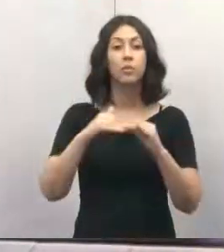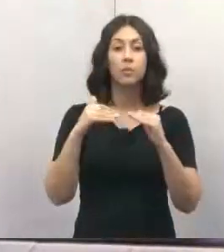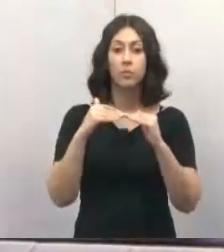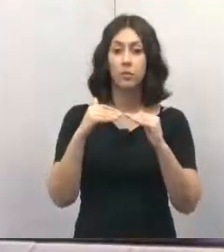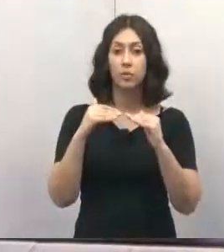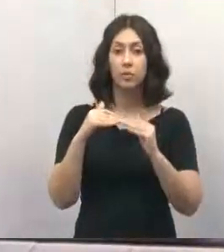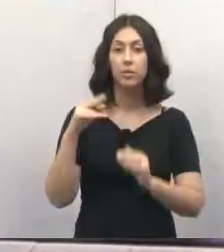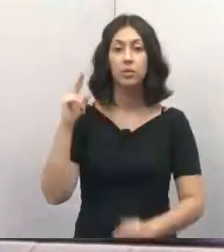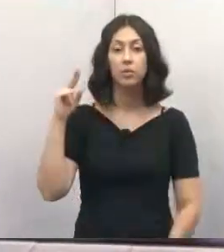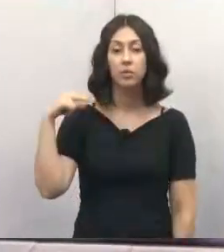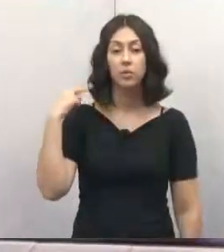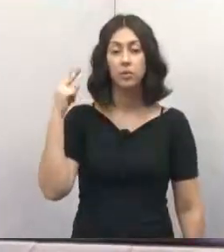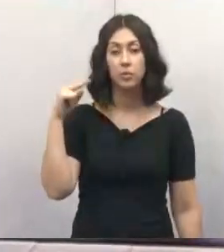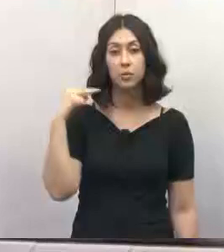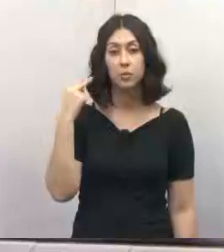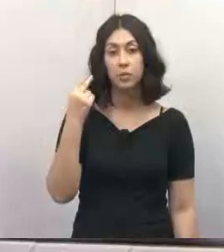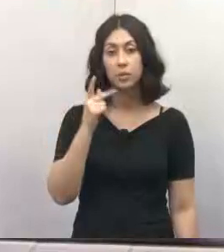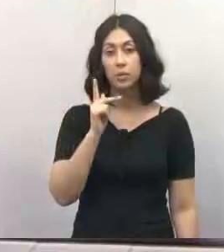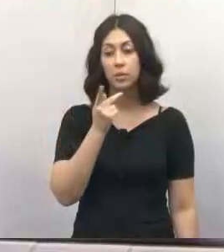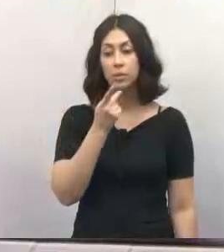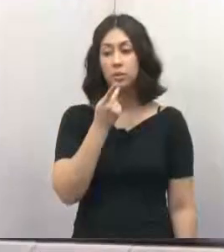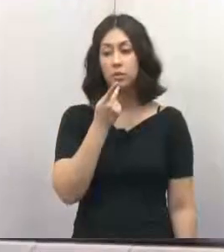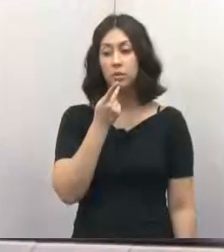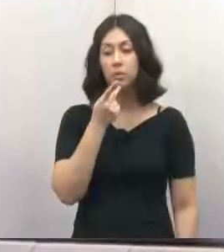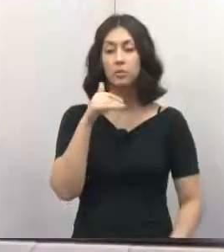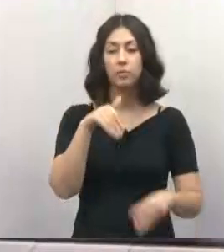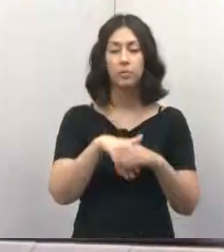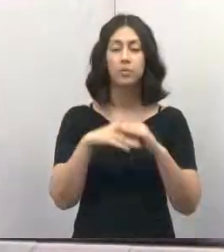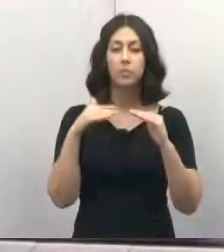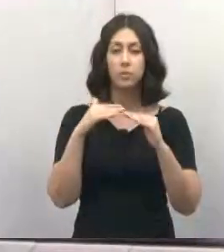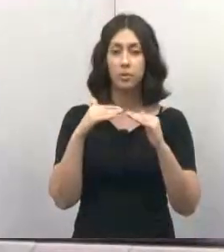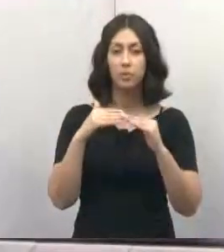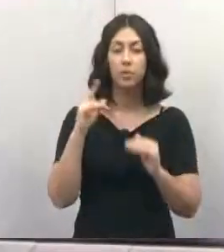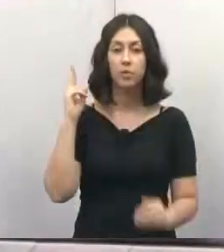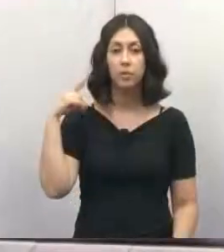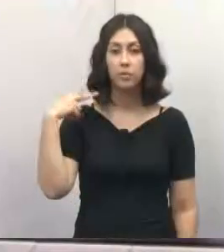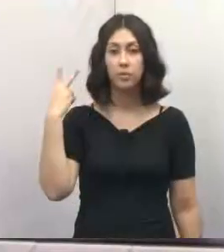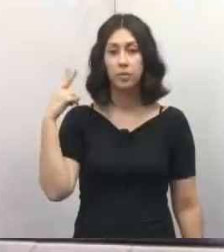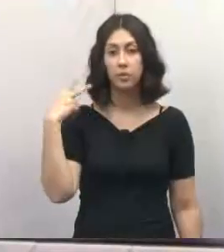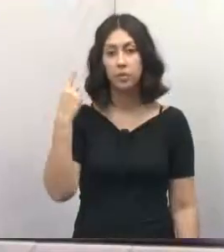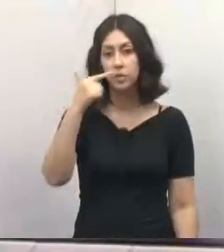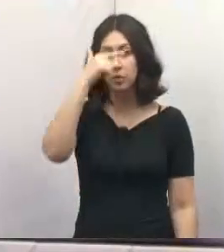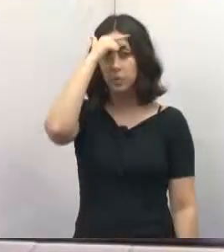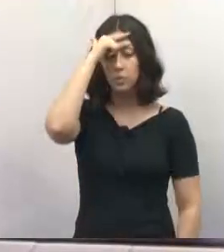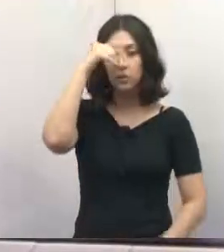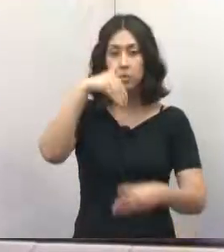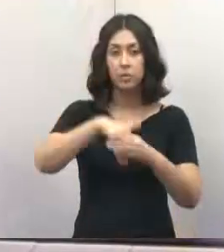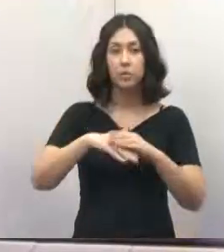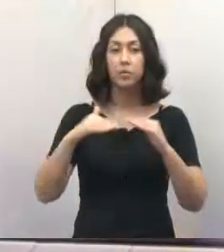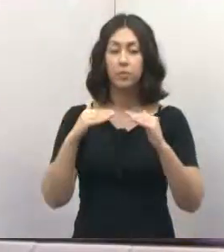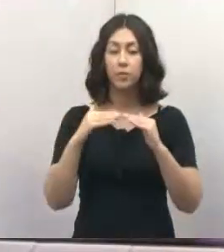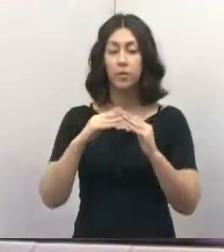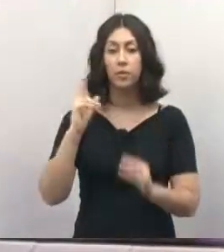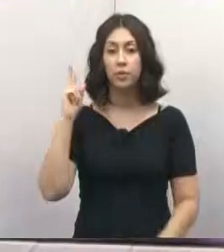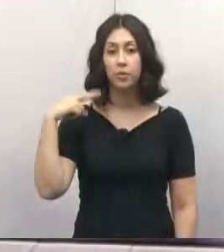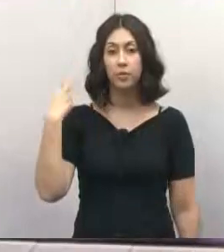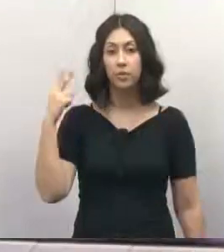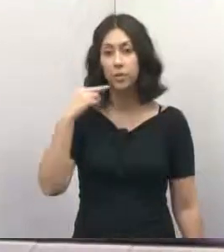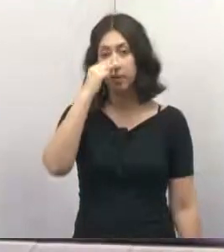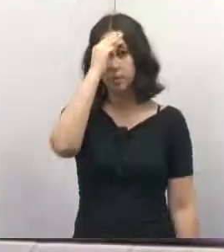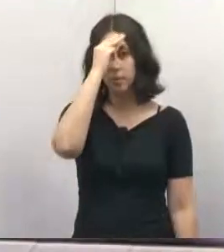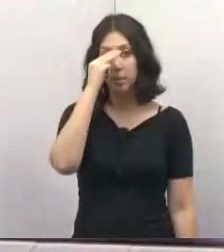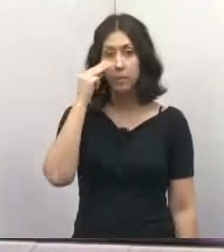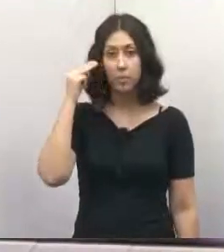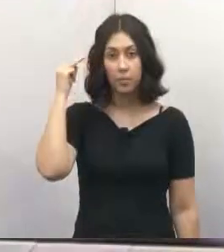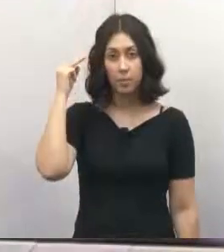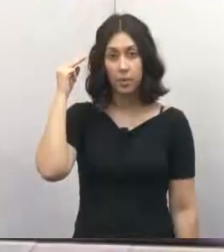favorável. Como voto, vereador Hernani Barreto. Favorável. Como voto, vereador Luiz Flávio. Favorável. Como voto, vereadora Maria